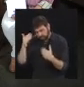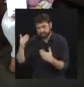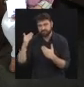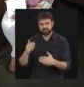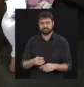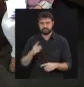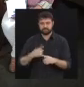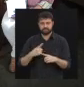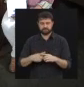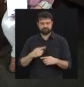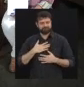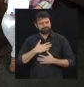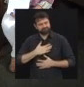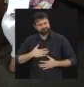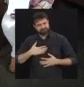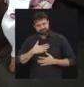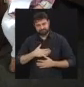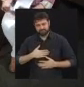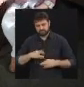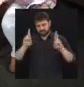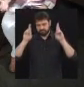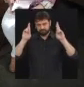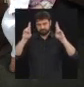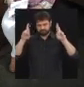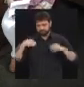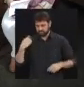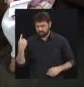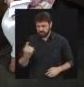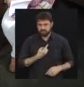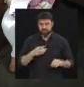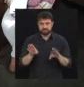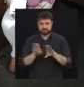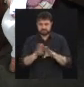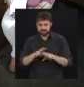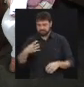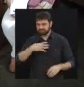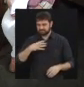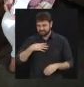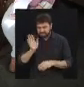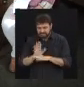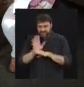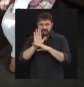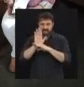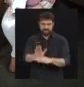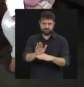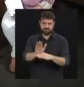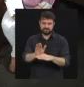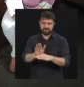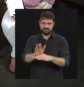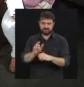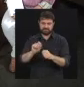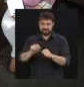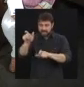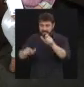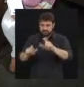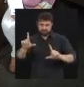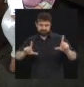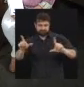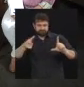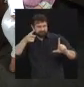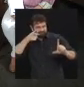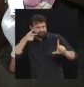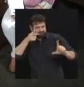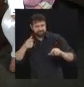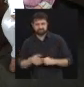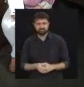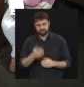Muito obrigada mesmo. E espero que a gente também tenha colaborado de alguma maneira com certeza. Com quem está assistindo